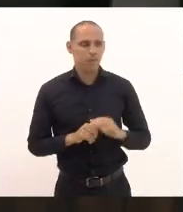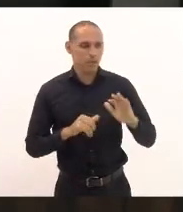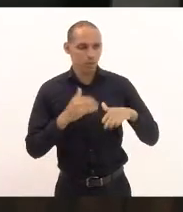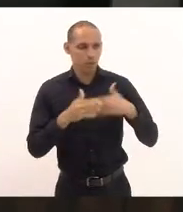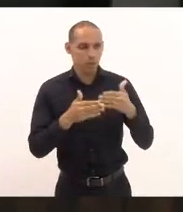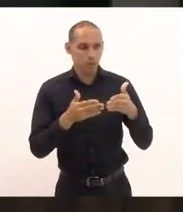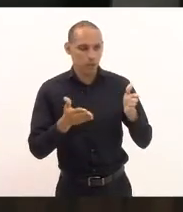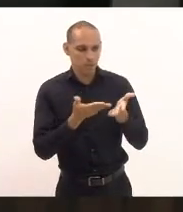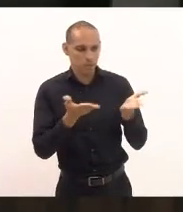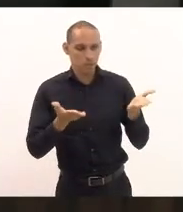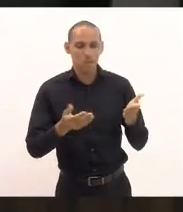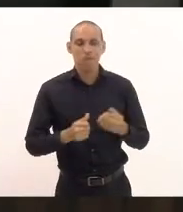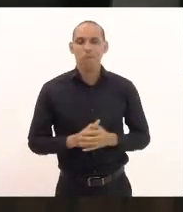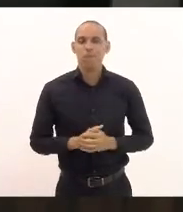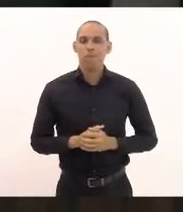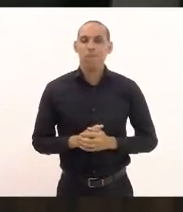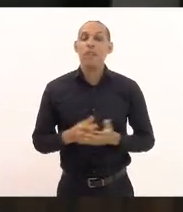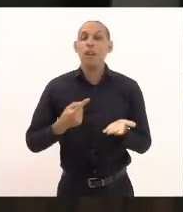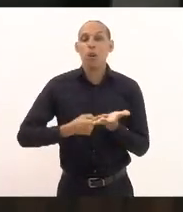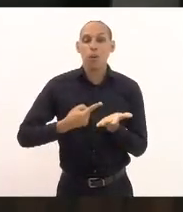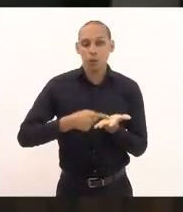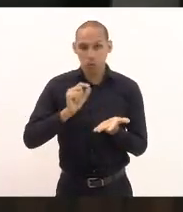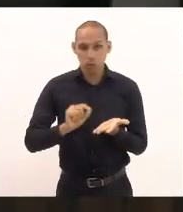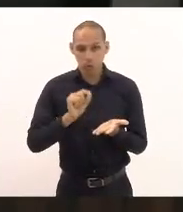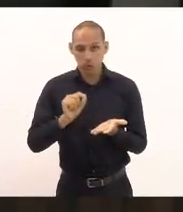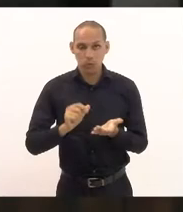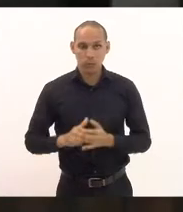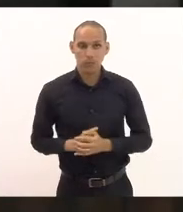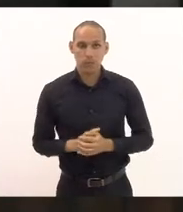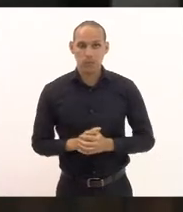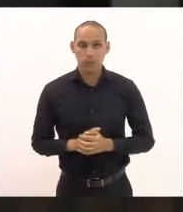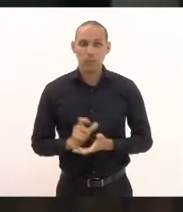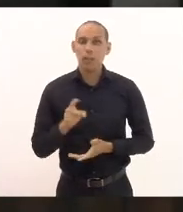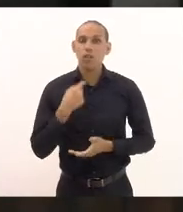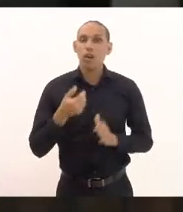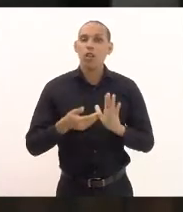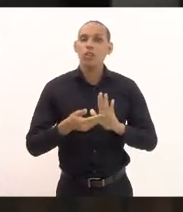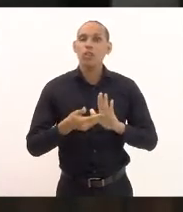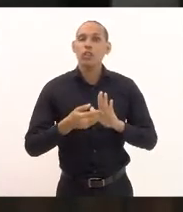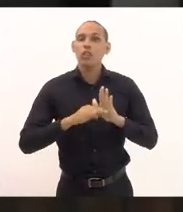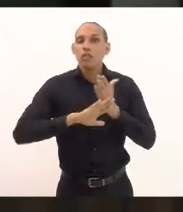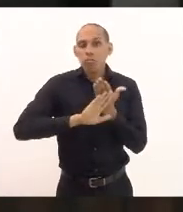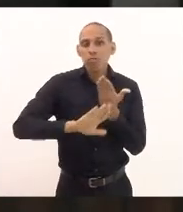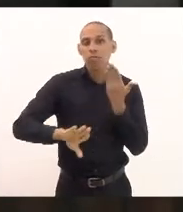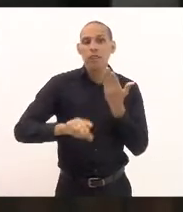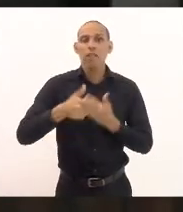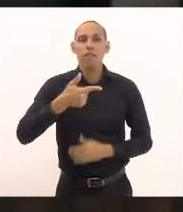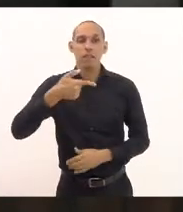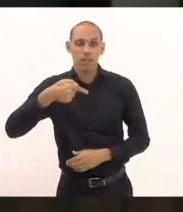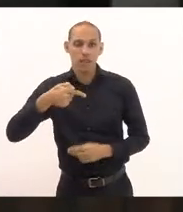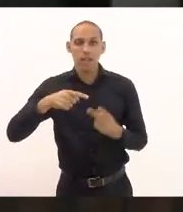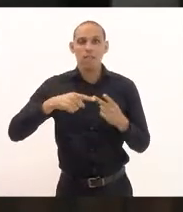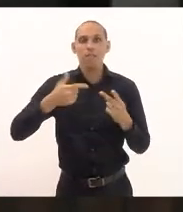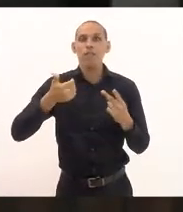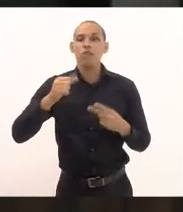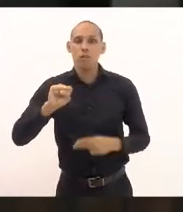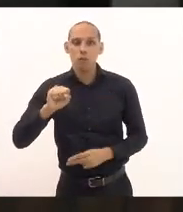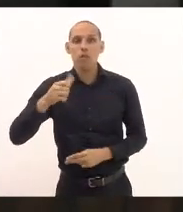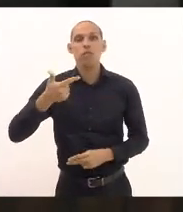abrir para vossas excelências. Ficou combinado de nós rejeitarmos o 27º, 28º,